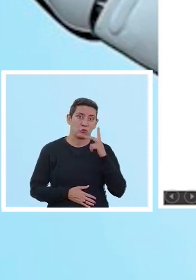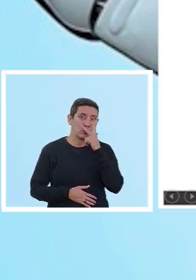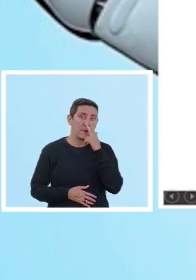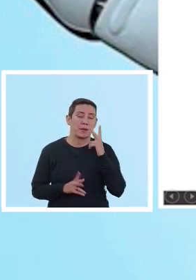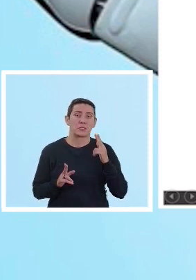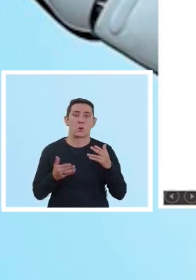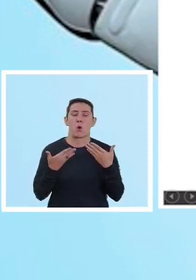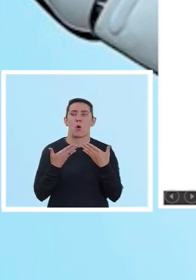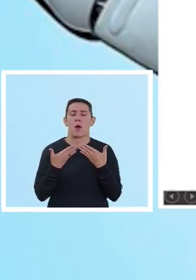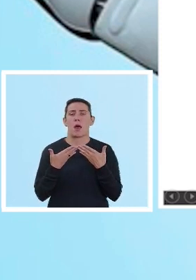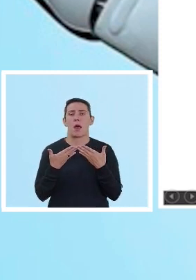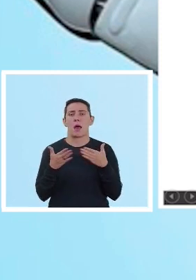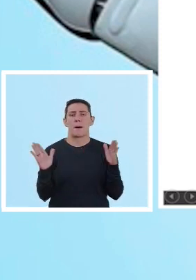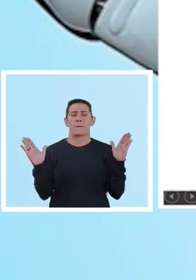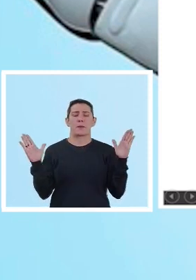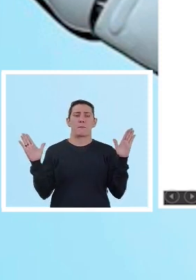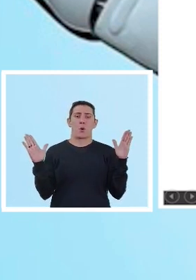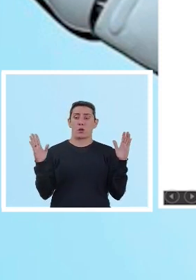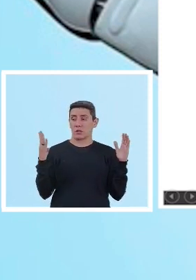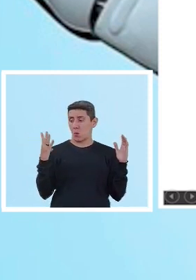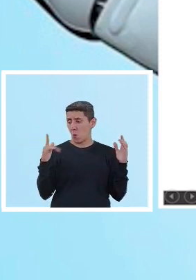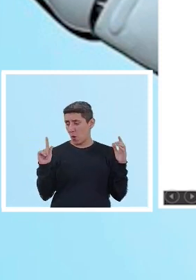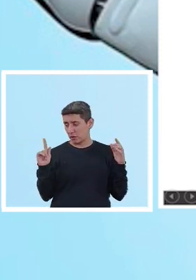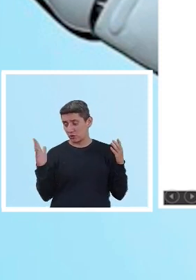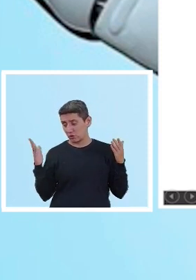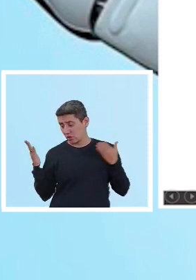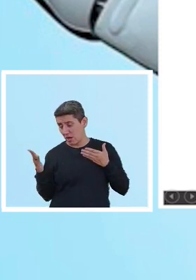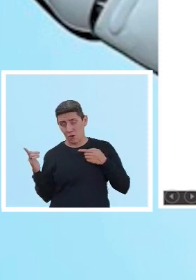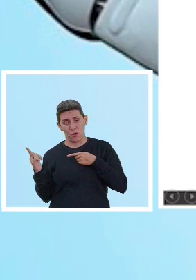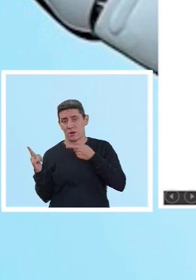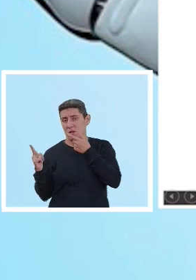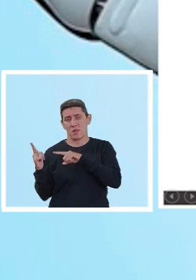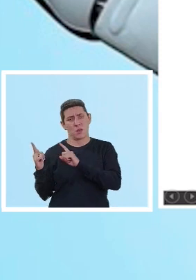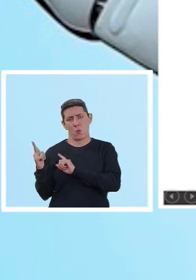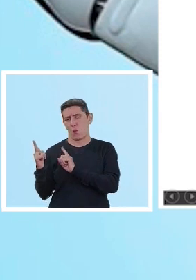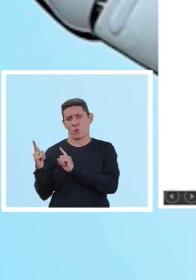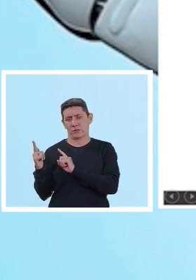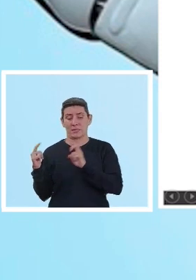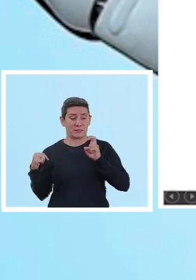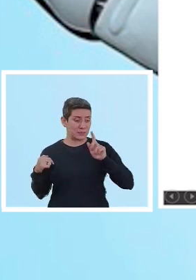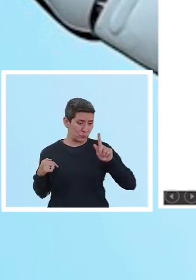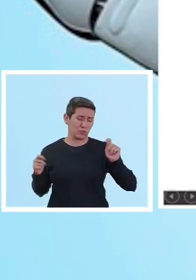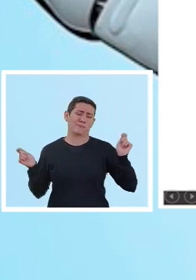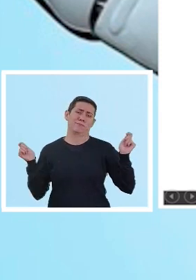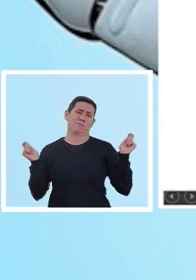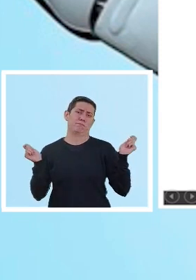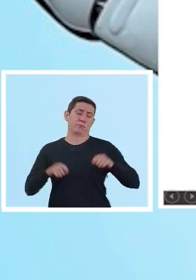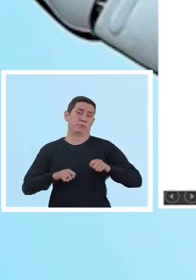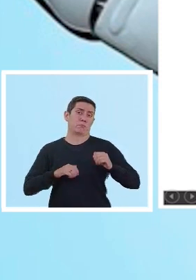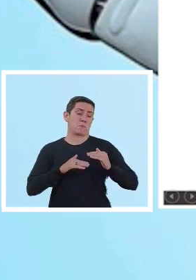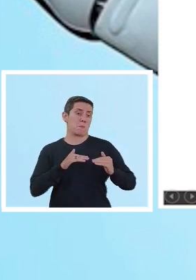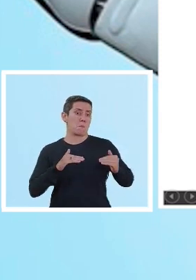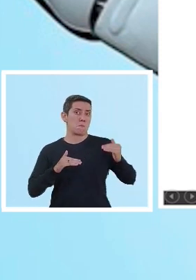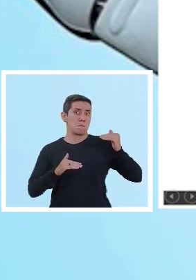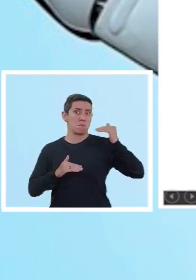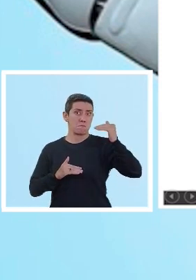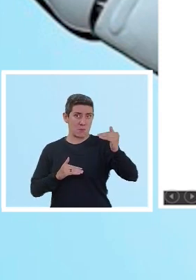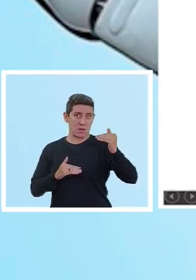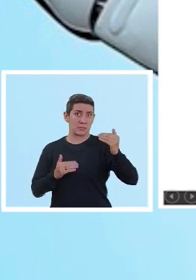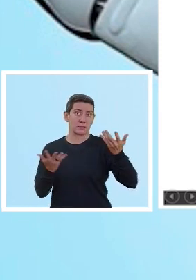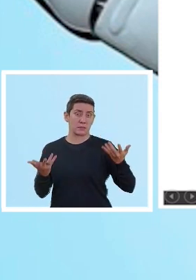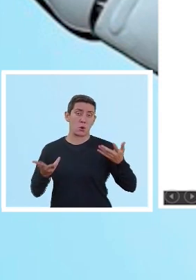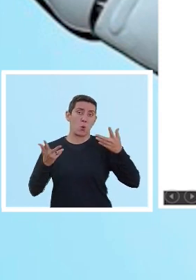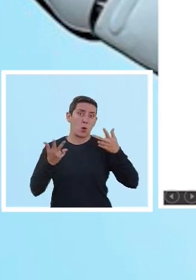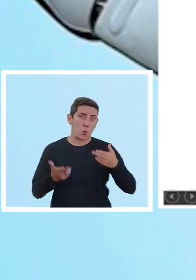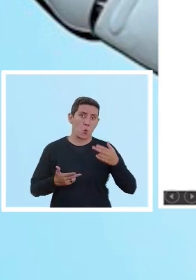EA tecnologia 4G atual não consegue atender nós precisamos para soluções como